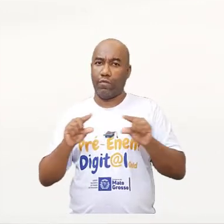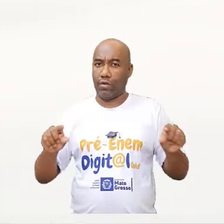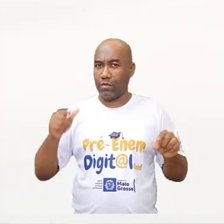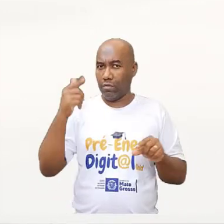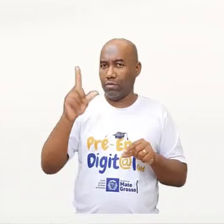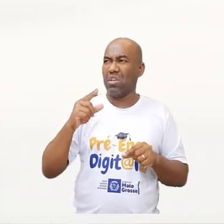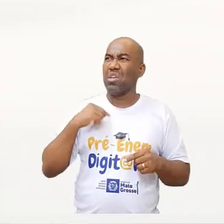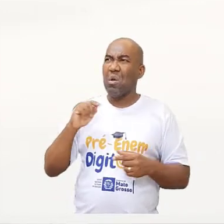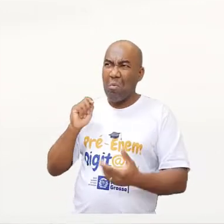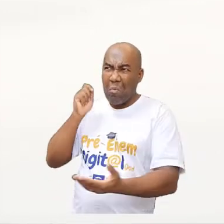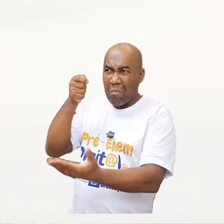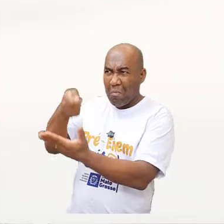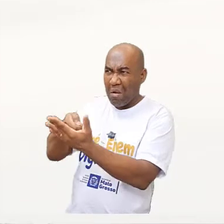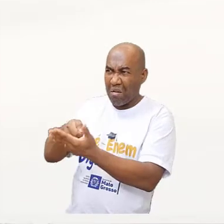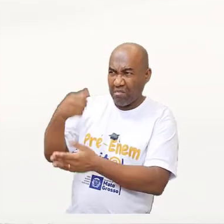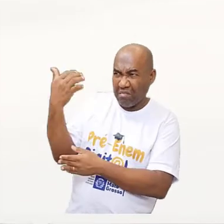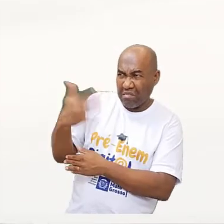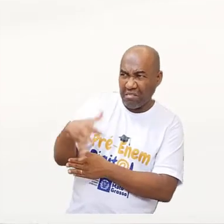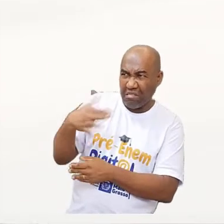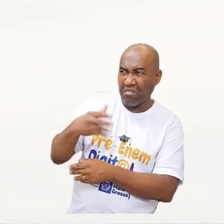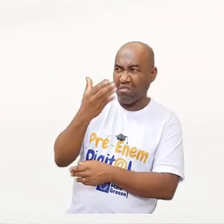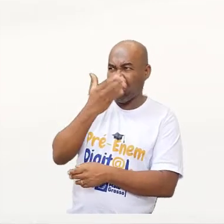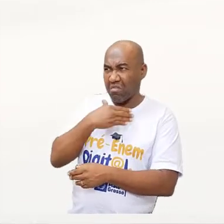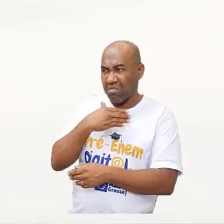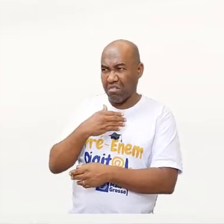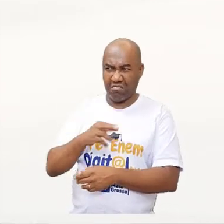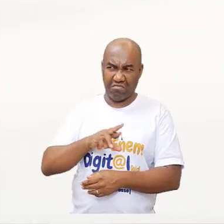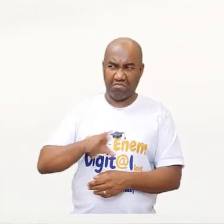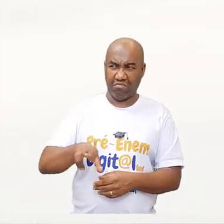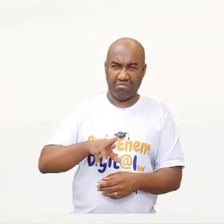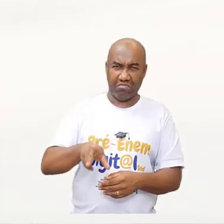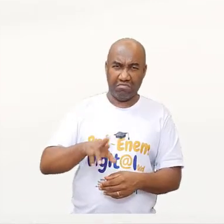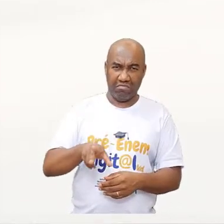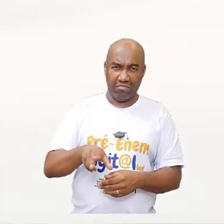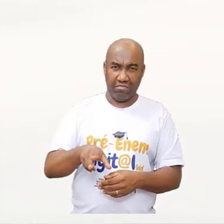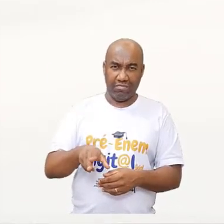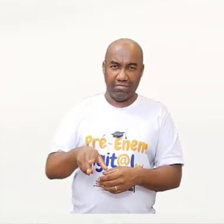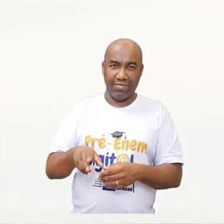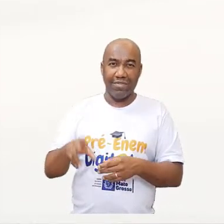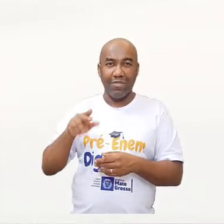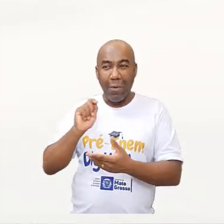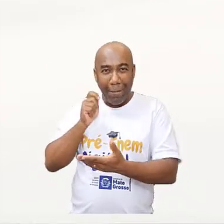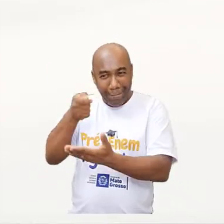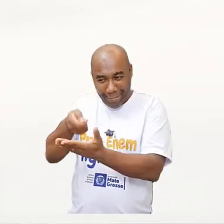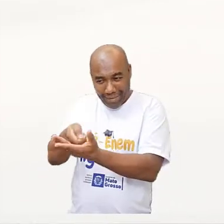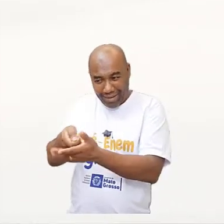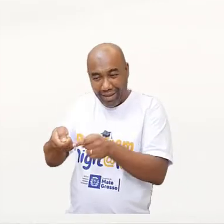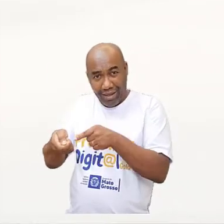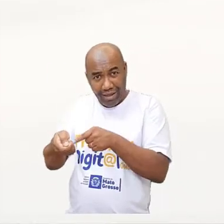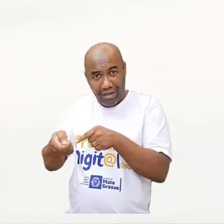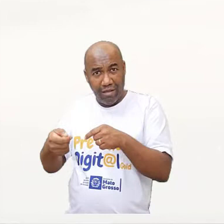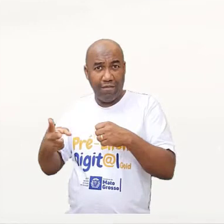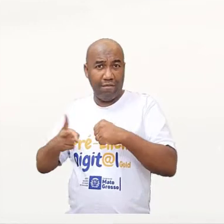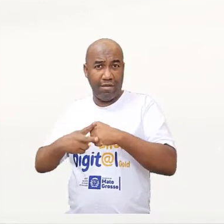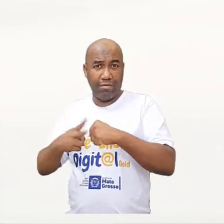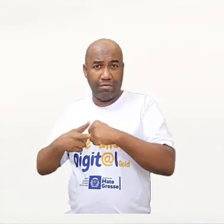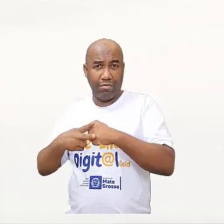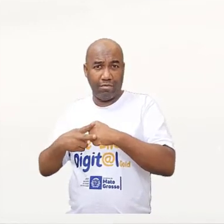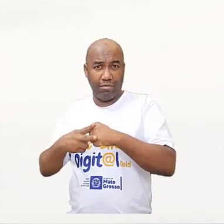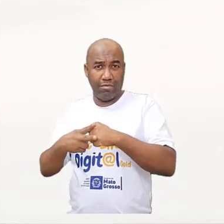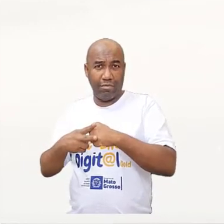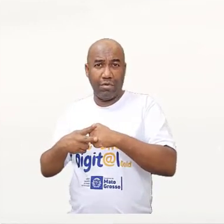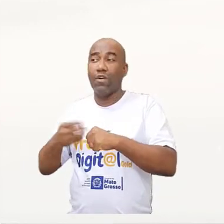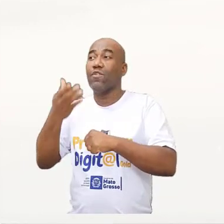nas frutas que compro. Aí eu me referi ao verbo, ao modo como eu